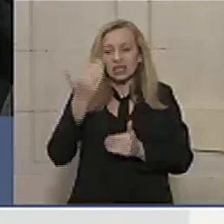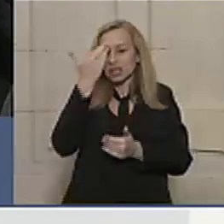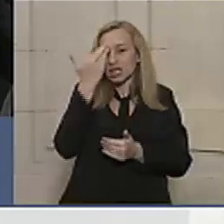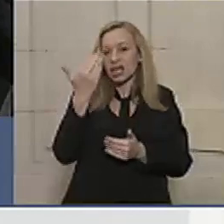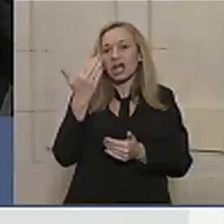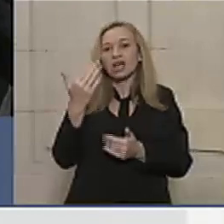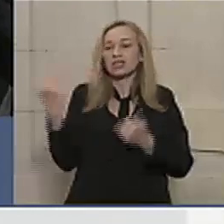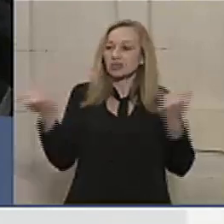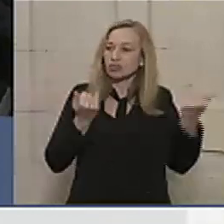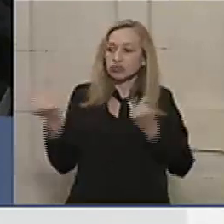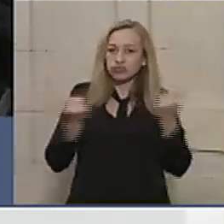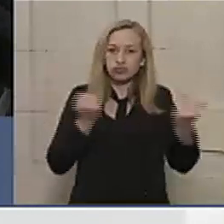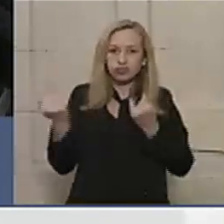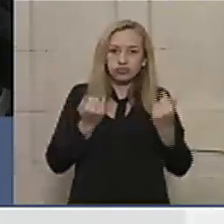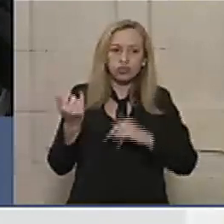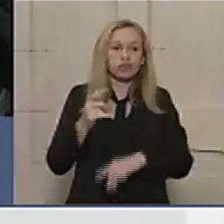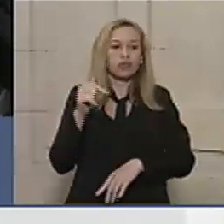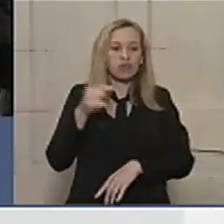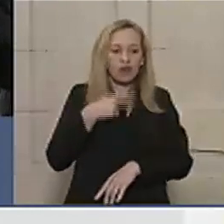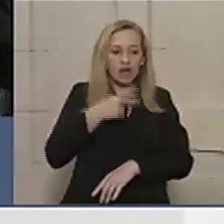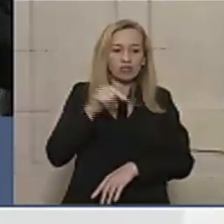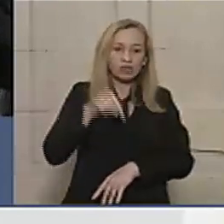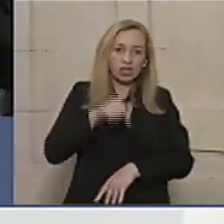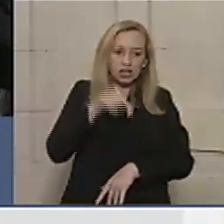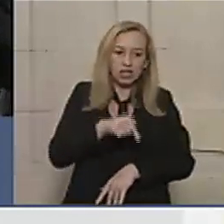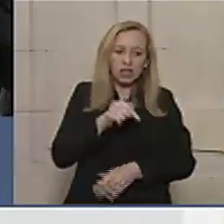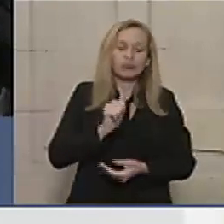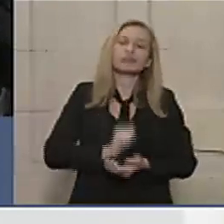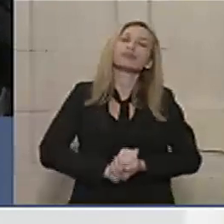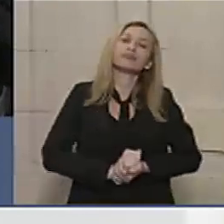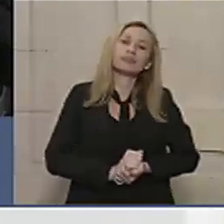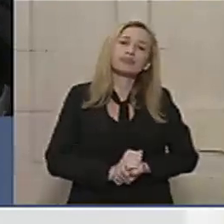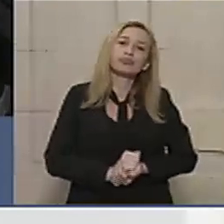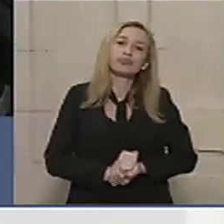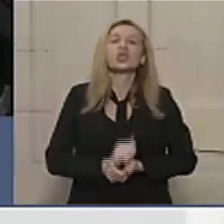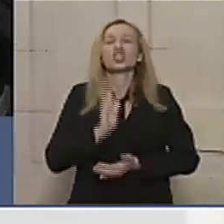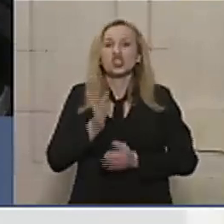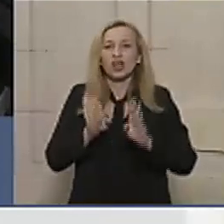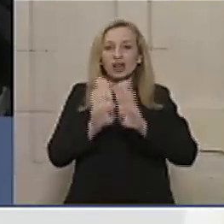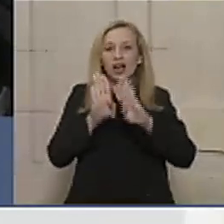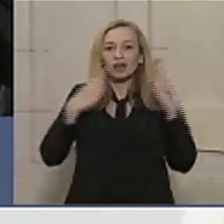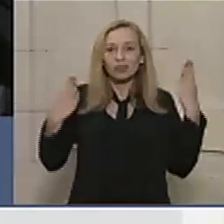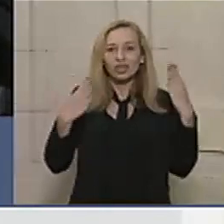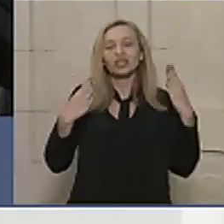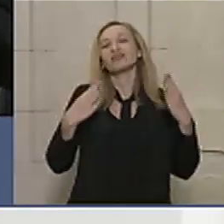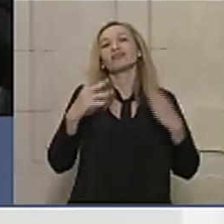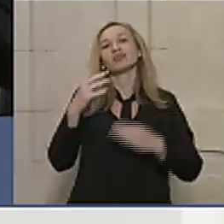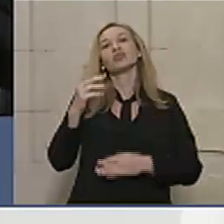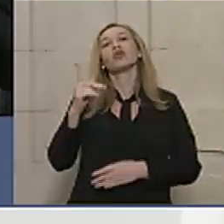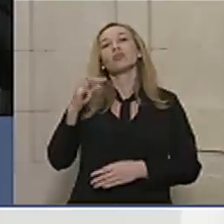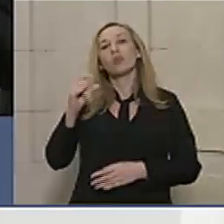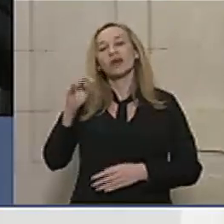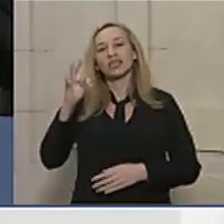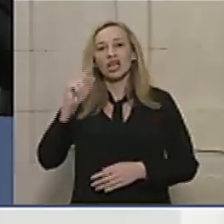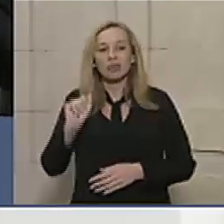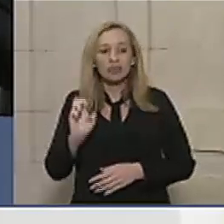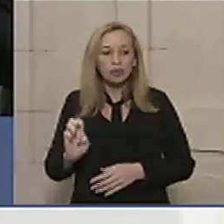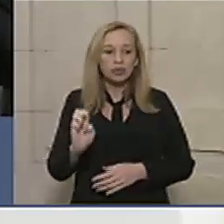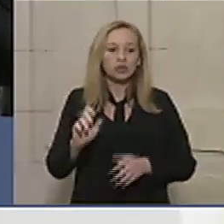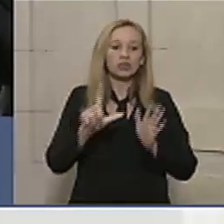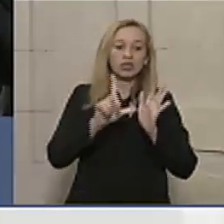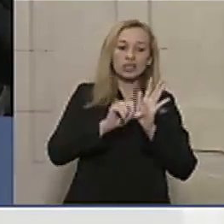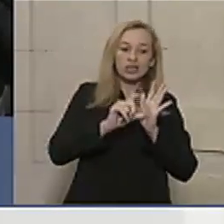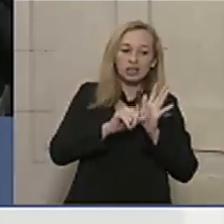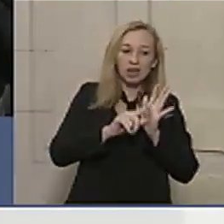às denúncias que fizemos aqui nesta casa, já foi reaberto o poupa-tempo da Central do Brasil